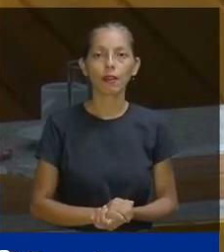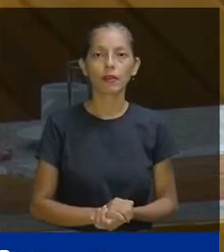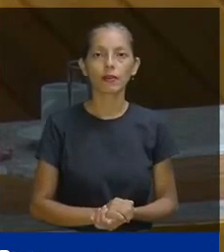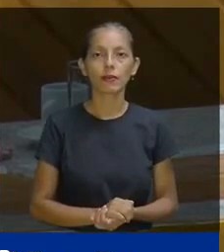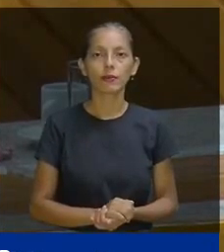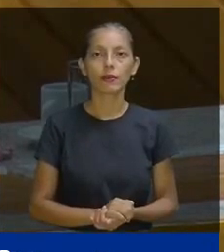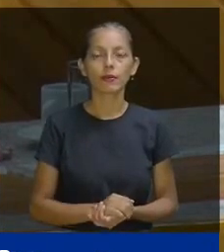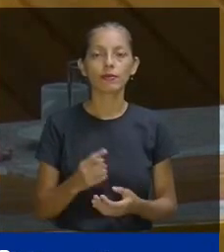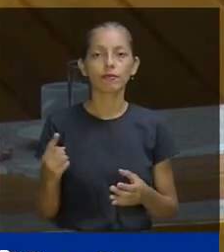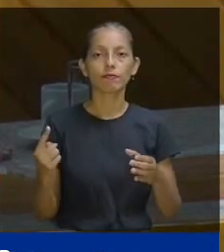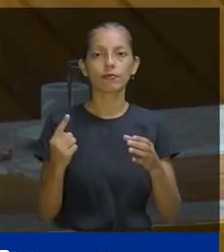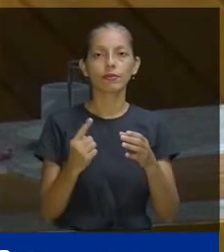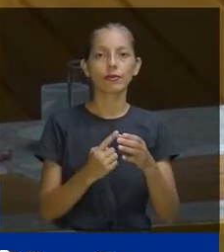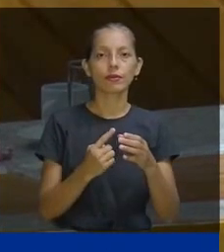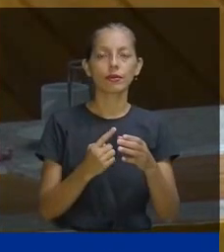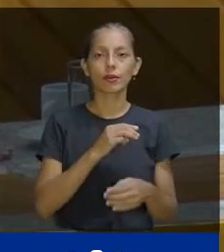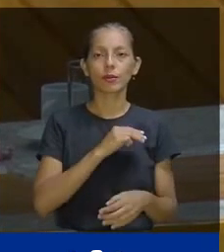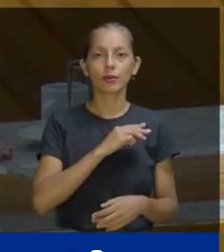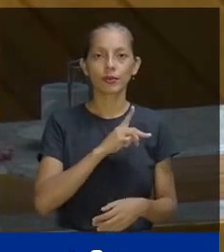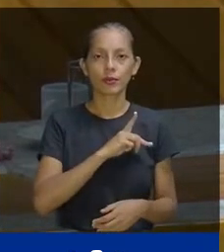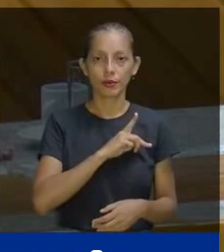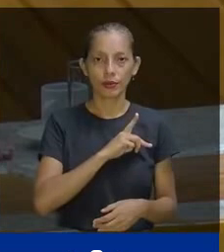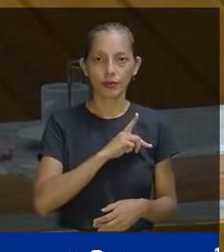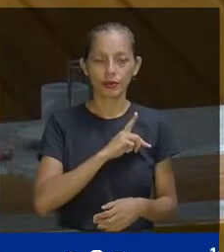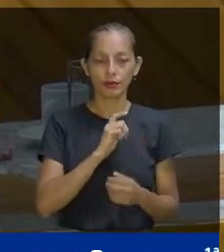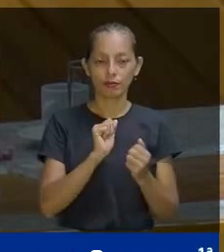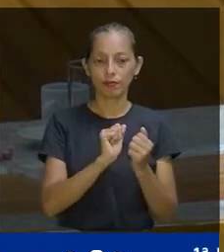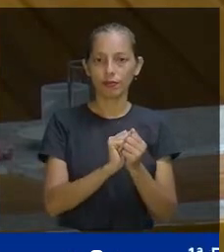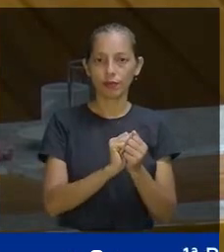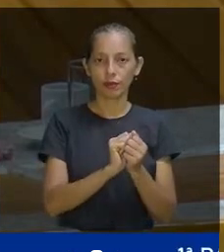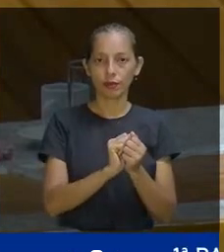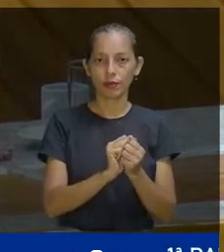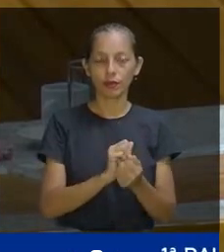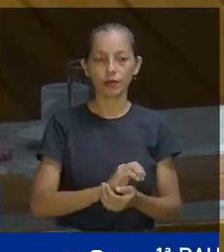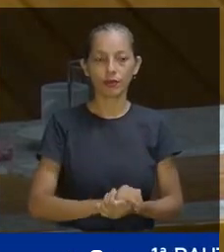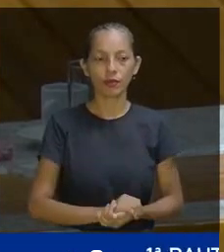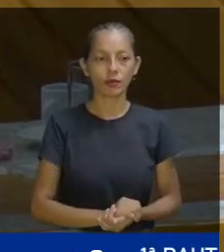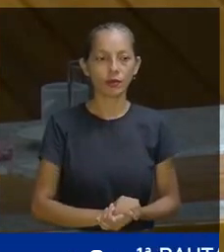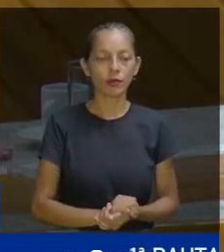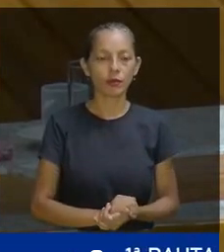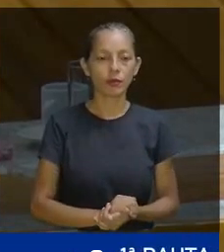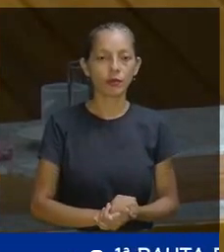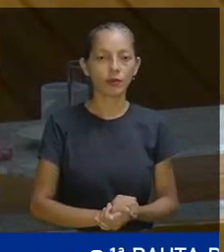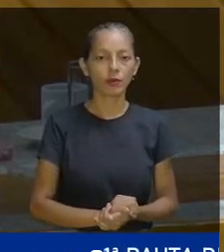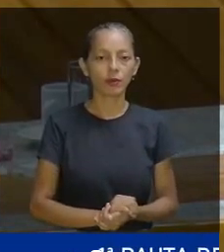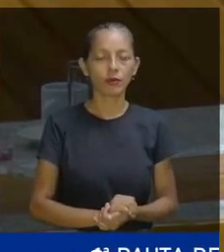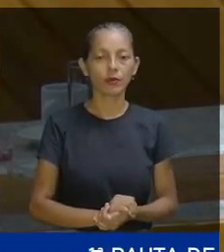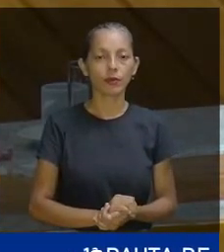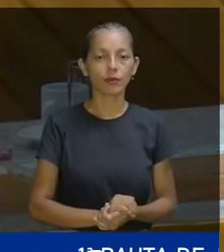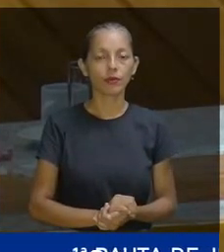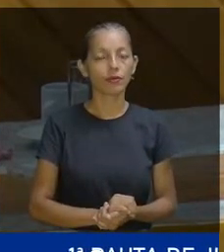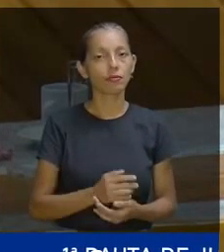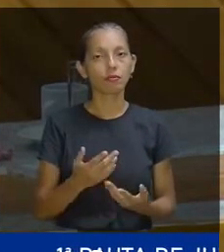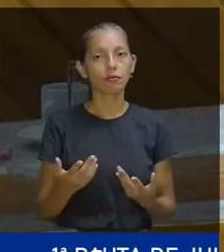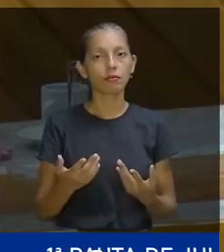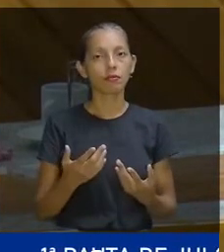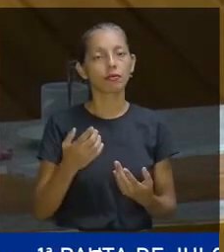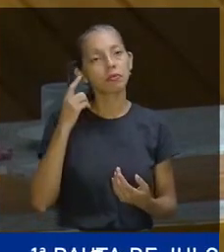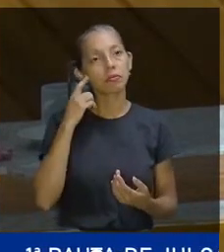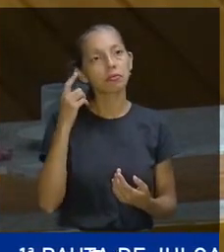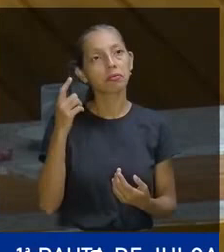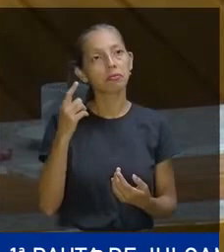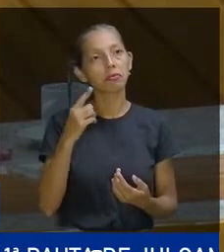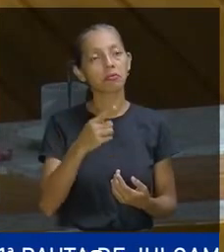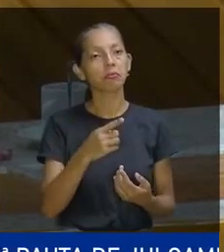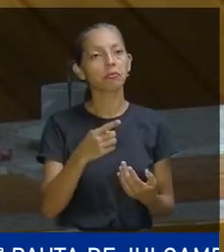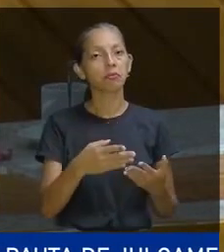membro do Ministério Público, doutor João Paulo Furlan, Foco no juiz que teria Paulo pedido Madeira. uma vantagem